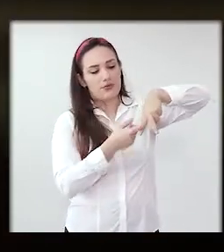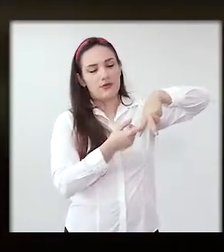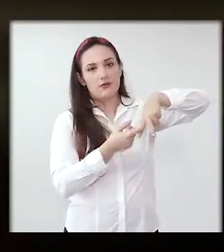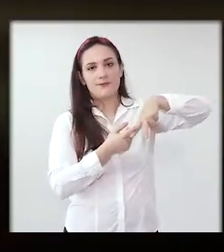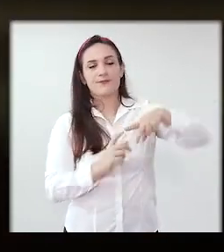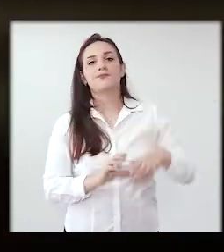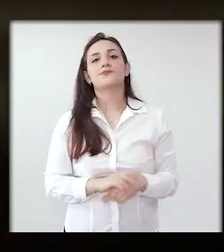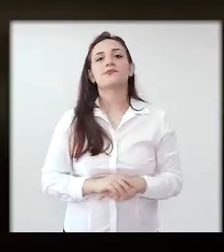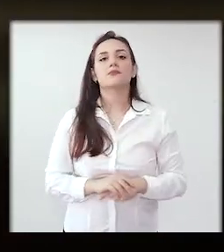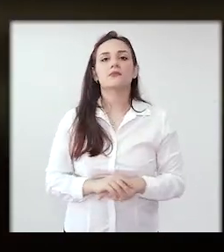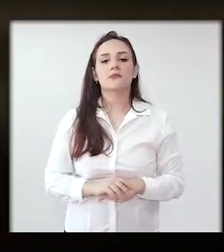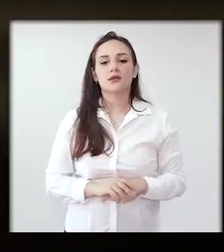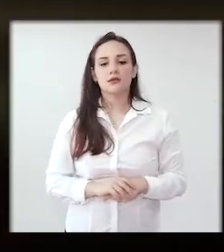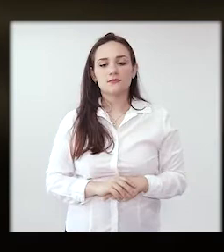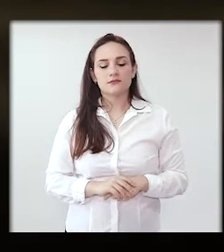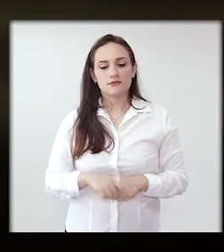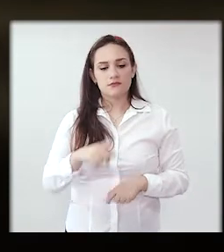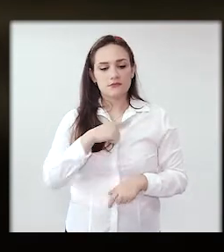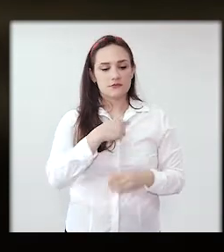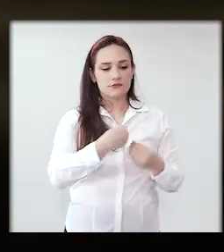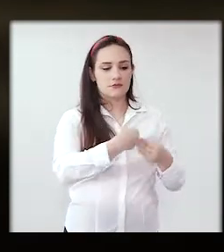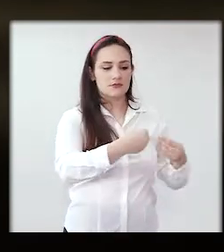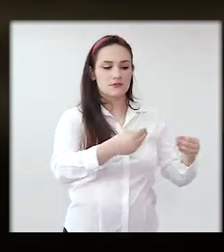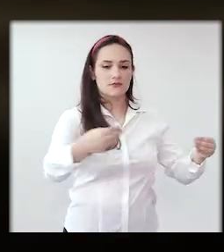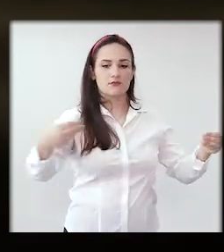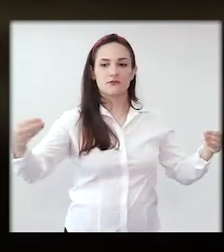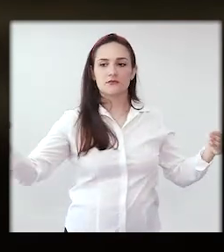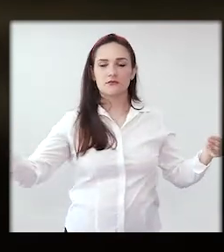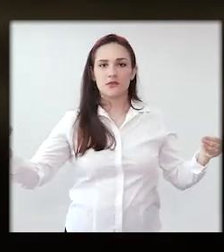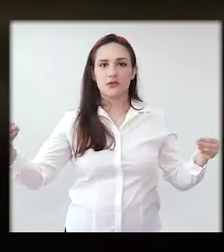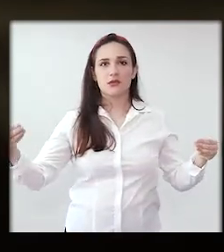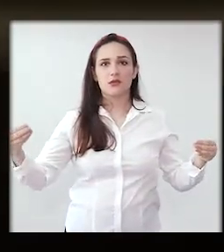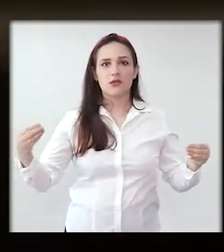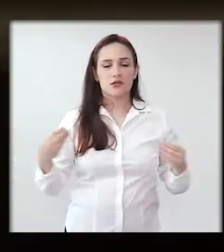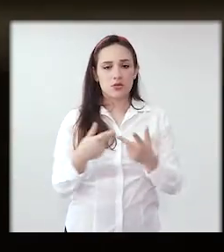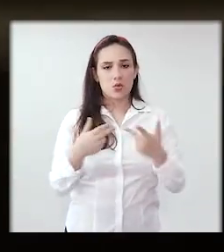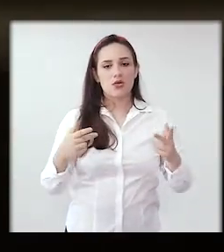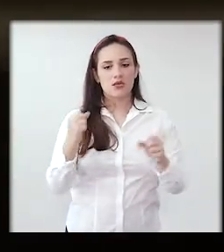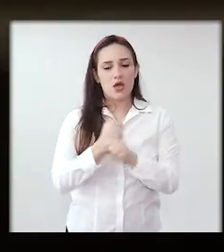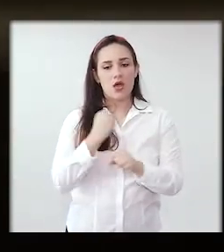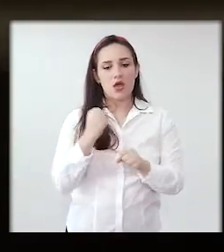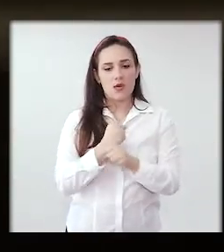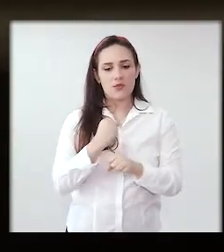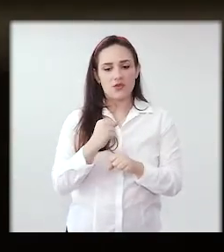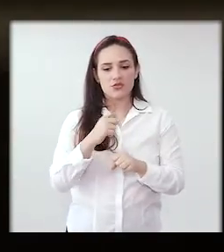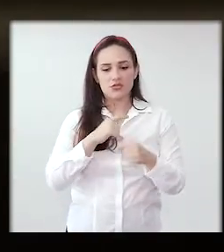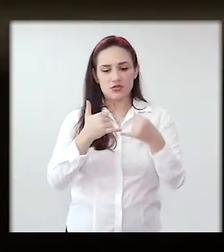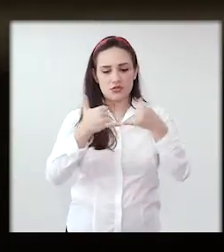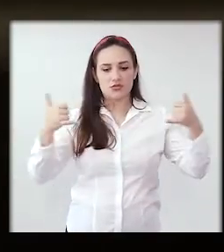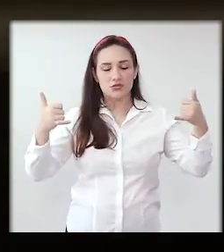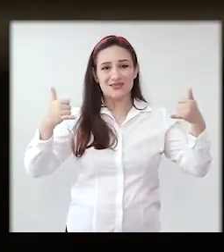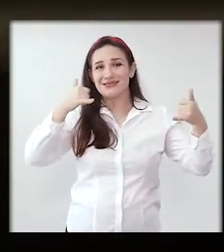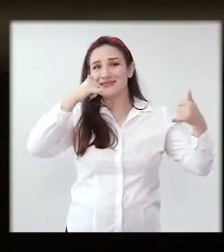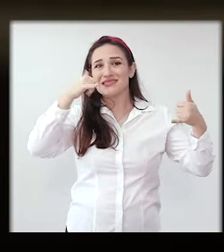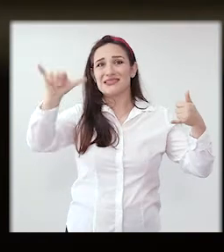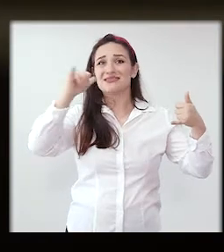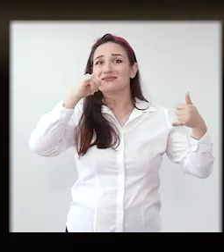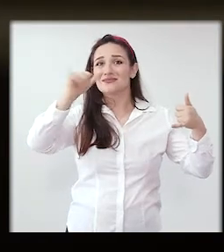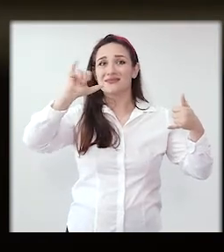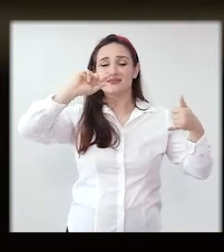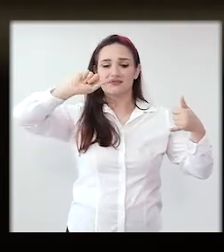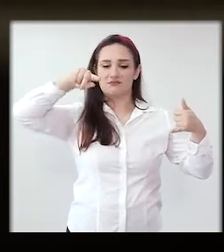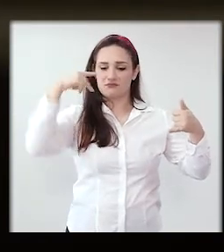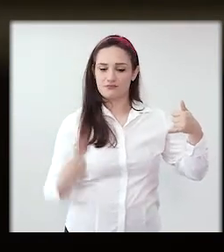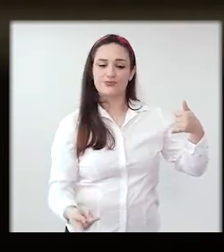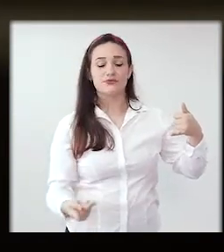na obra quando encostei o vergalhão no fio. Aí eu tomei uma descarga elétrica muito forte e